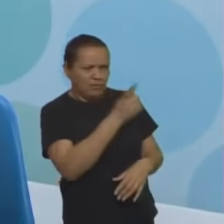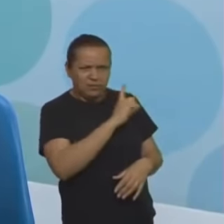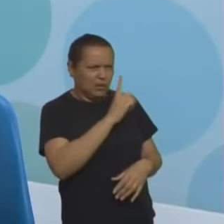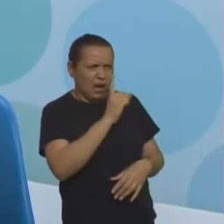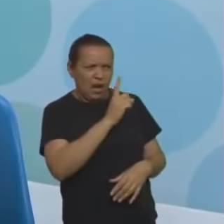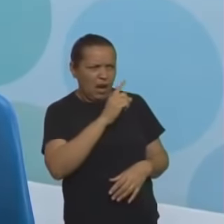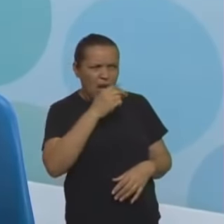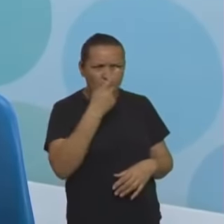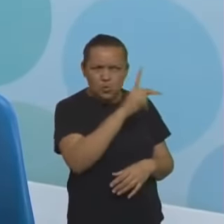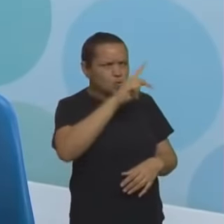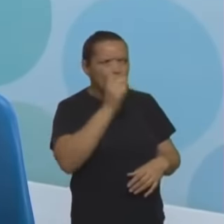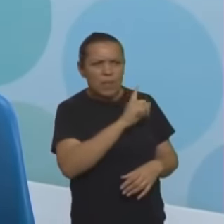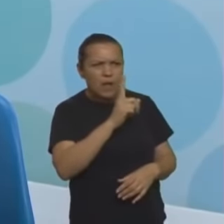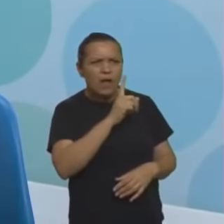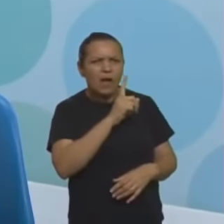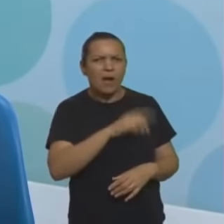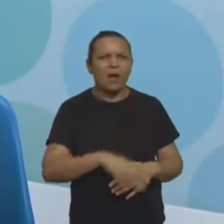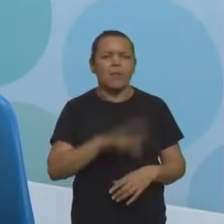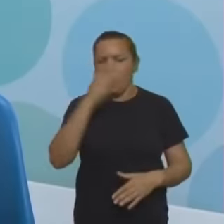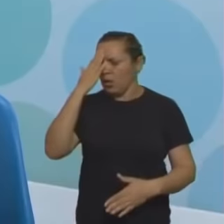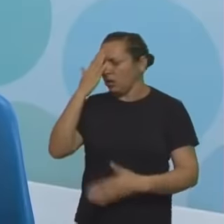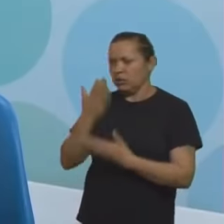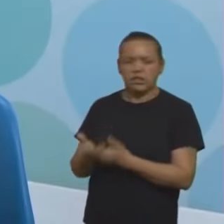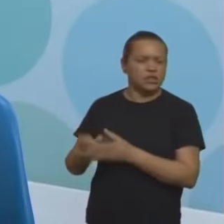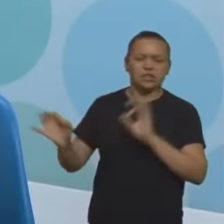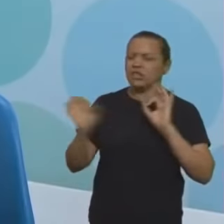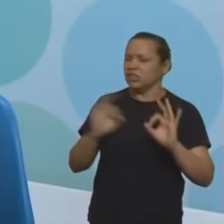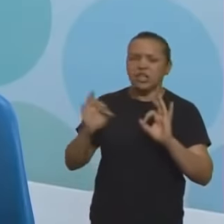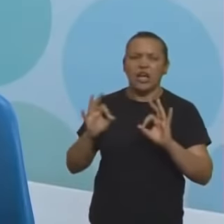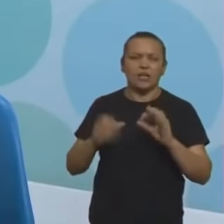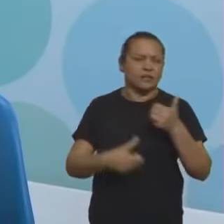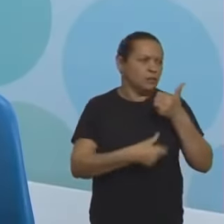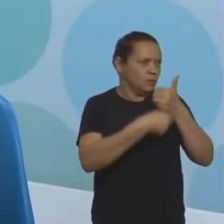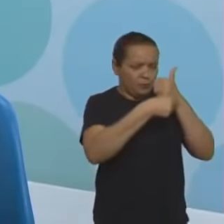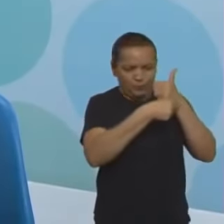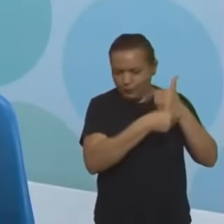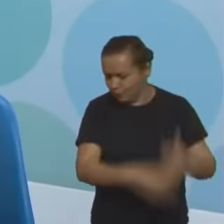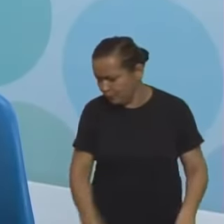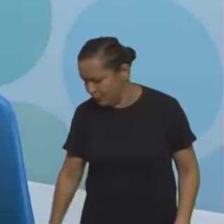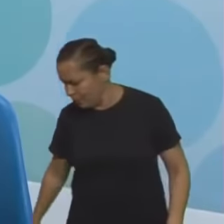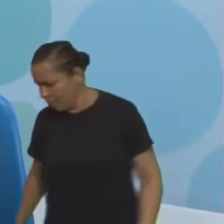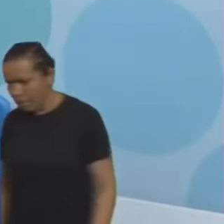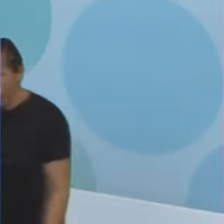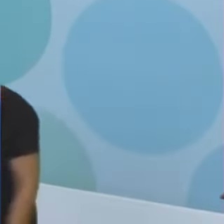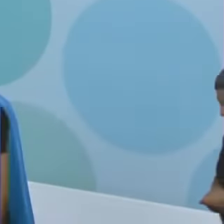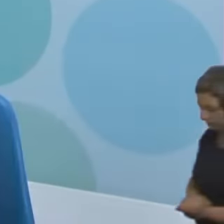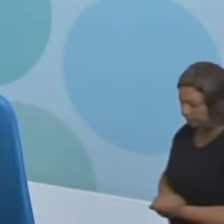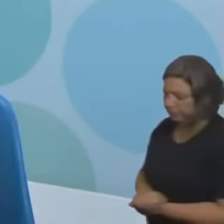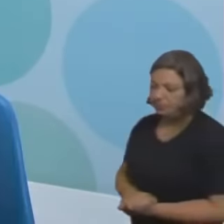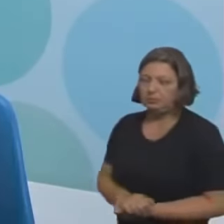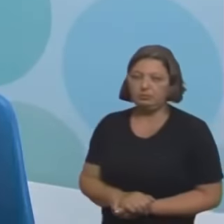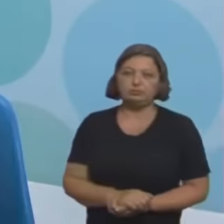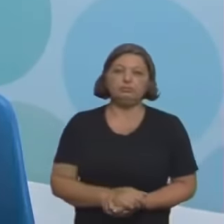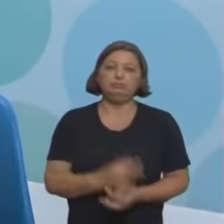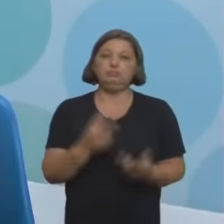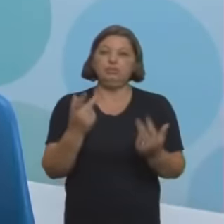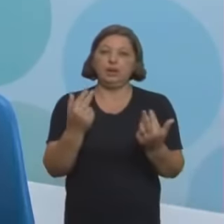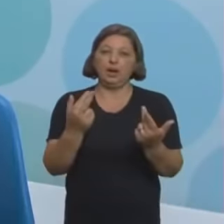de Janete. Mas ela não acreditou. É exatamente igual a que eu perdi,